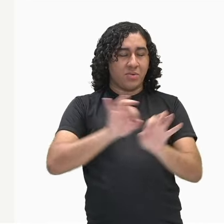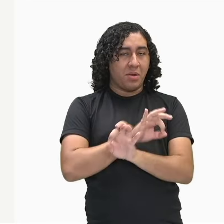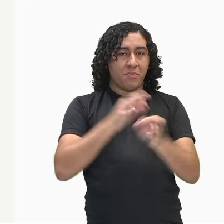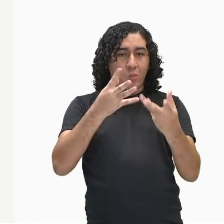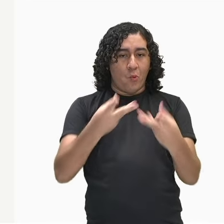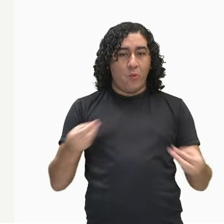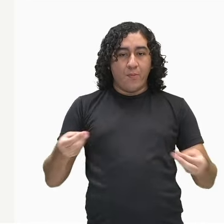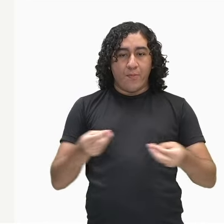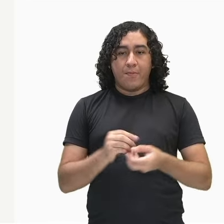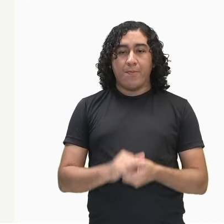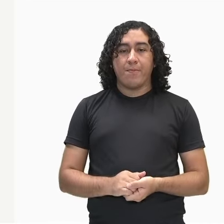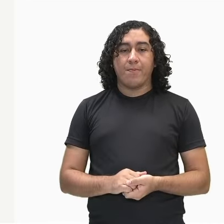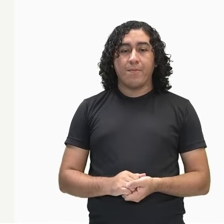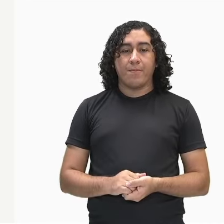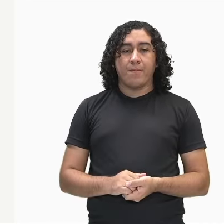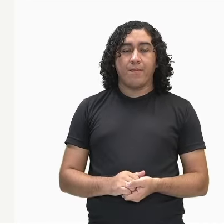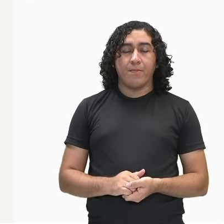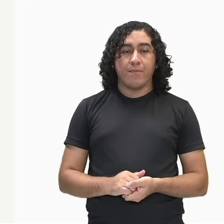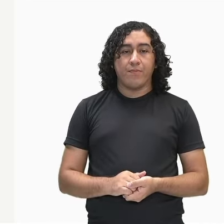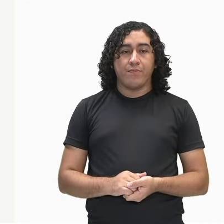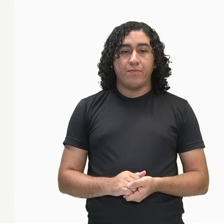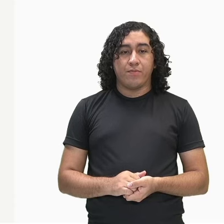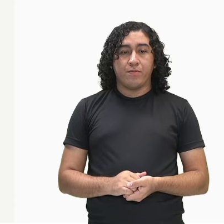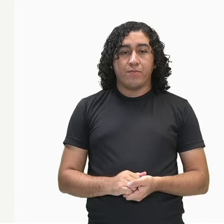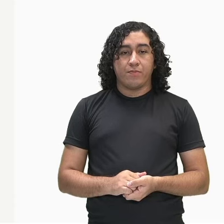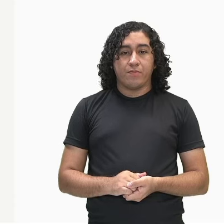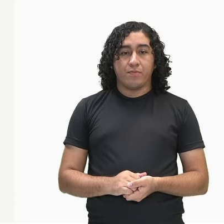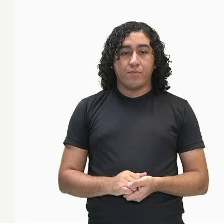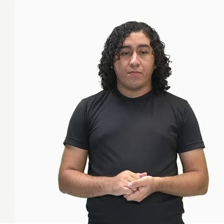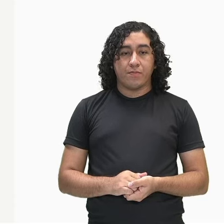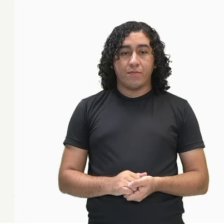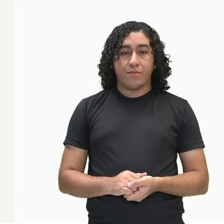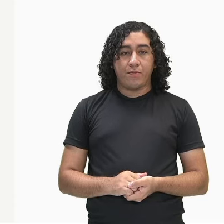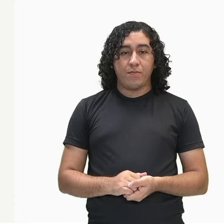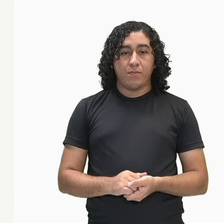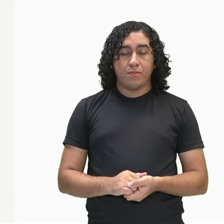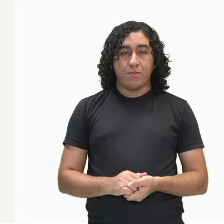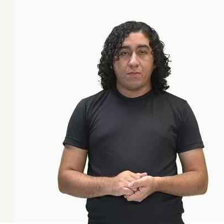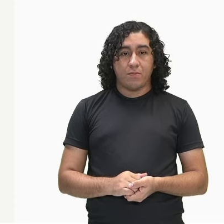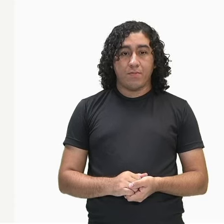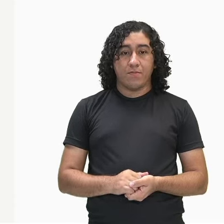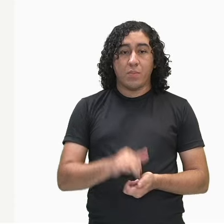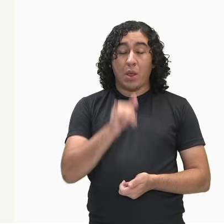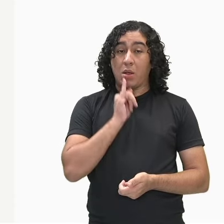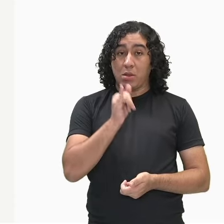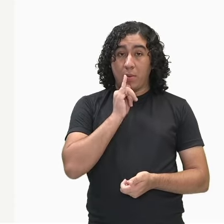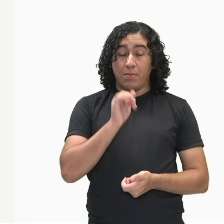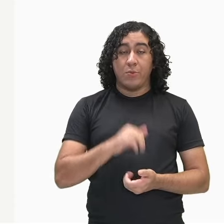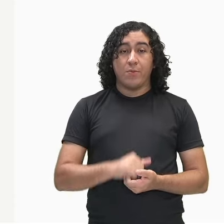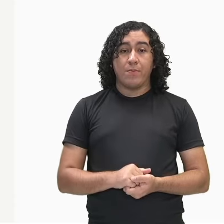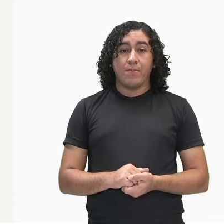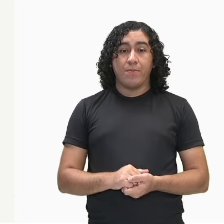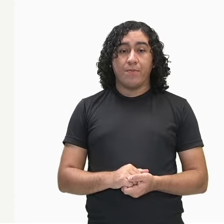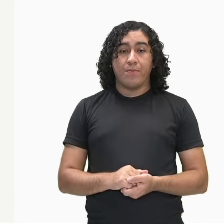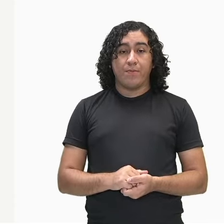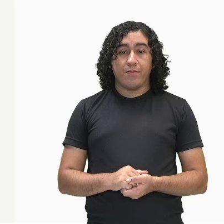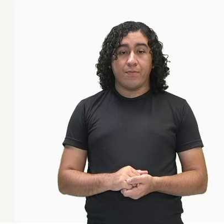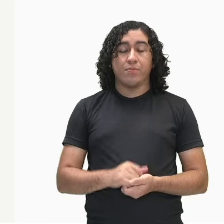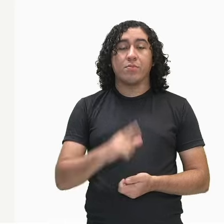tá? Então exemplo disso, nós temos aqui que quando falamos de uma solução supersaturada, ela